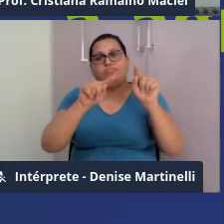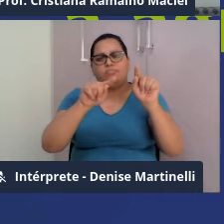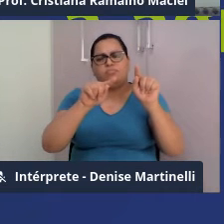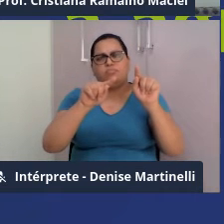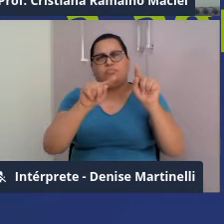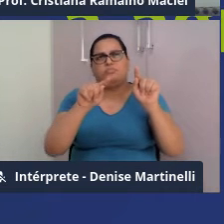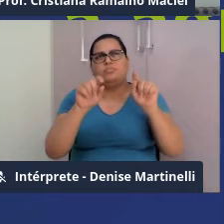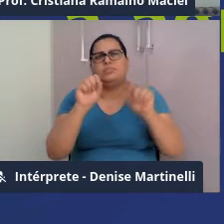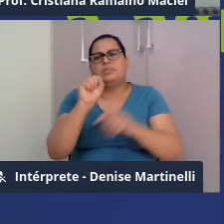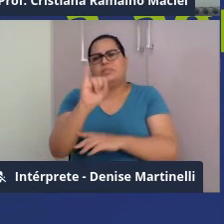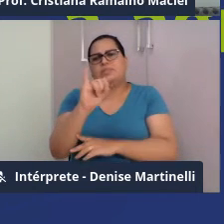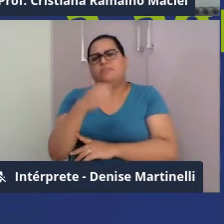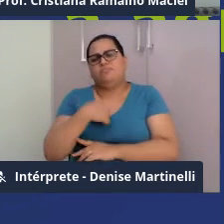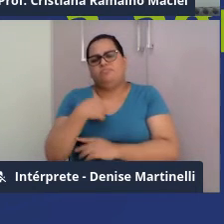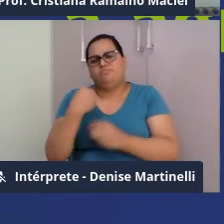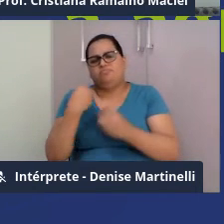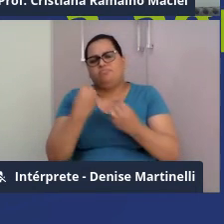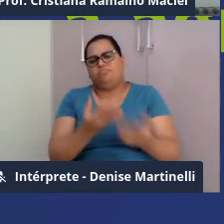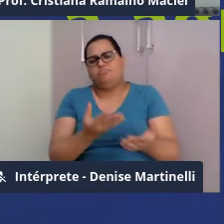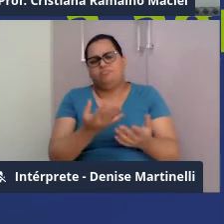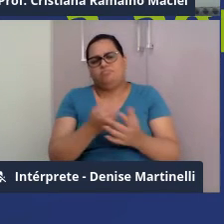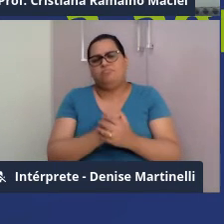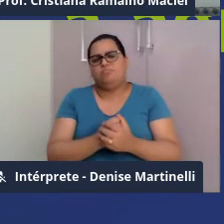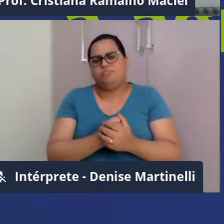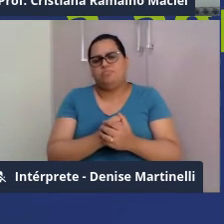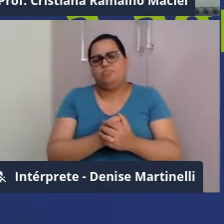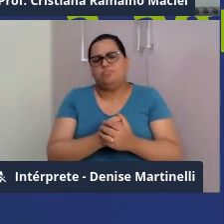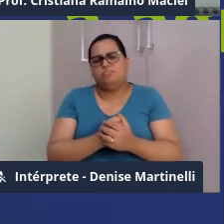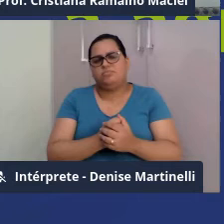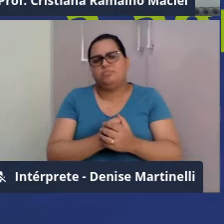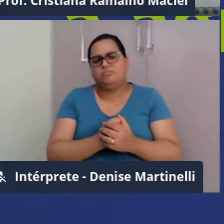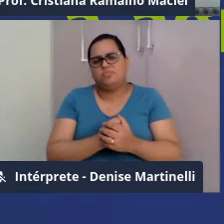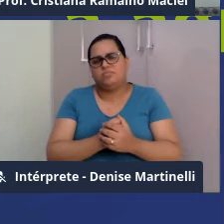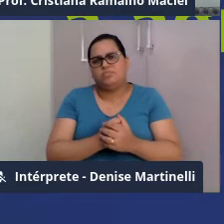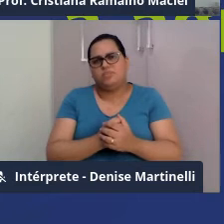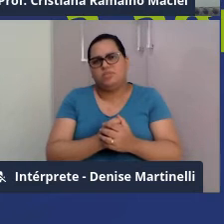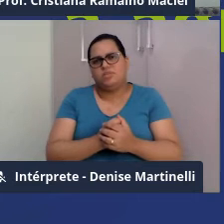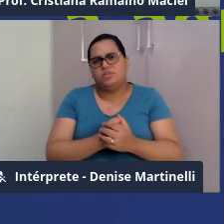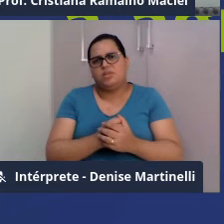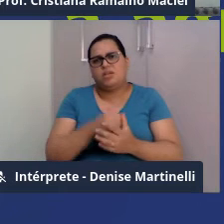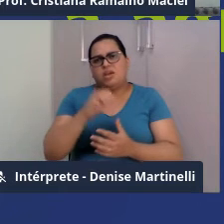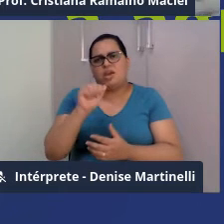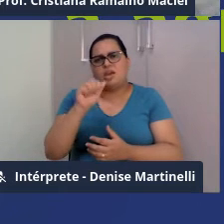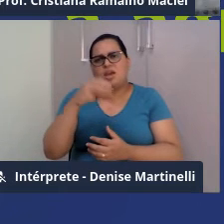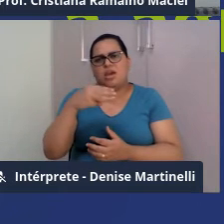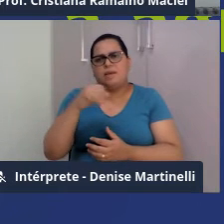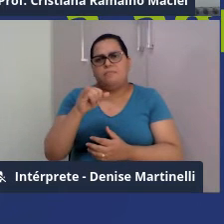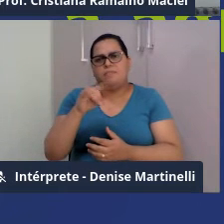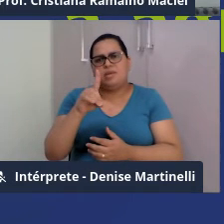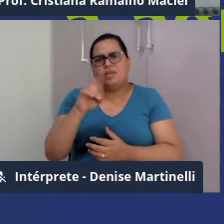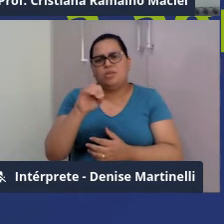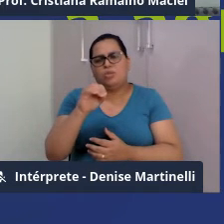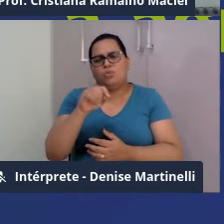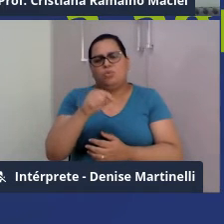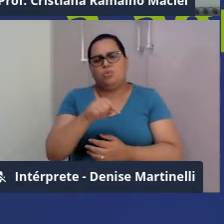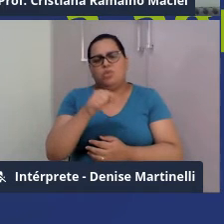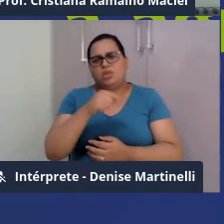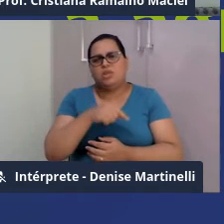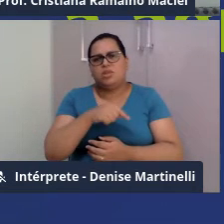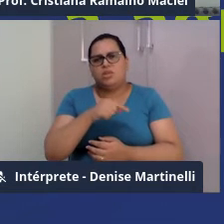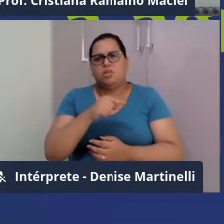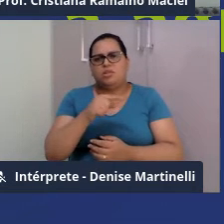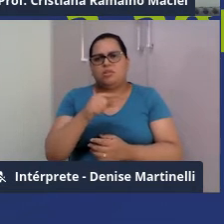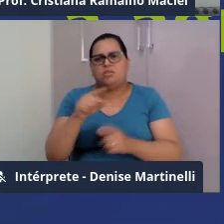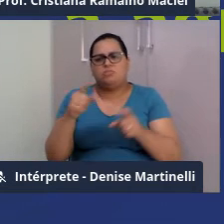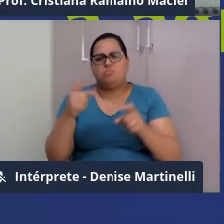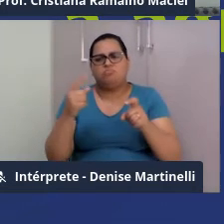botei amido para agregar essa ração, essa dieta, ela não consegue digerir. Uma das possíveis